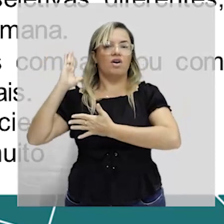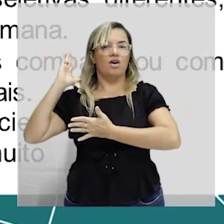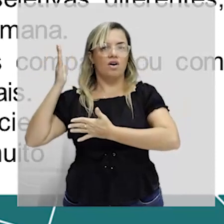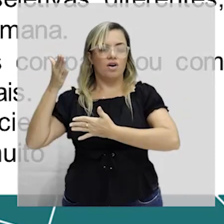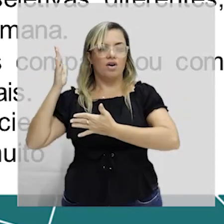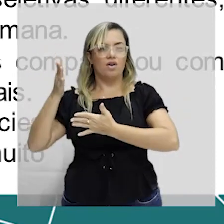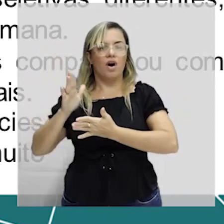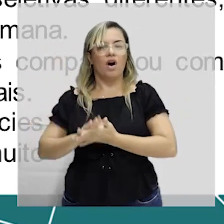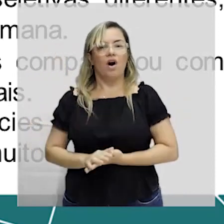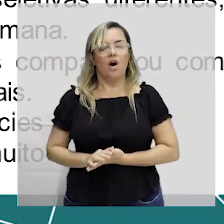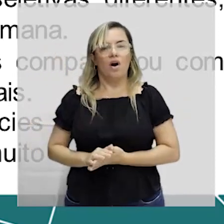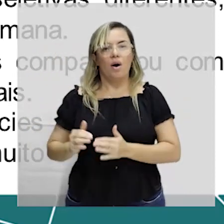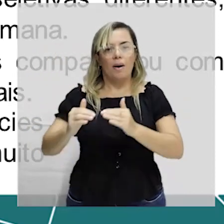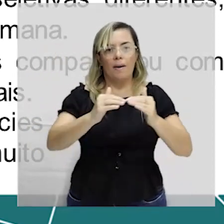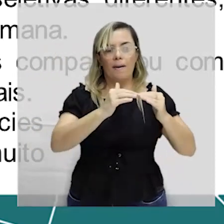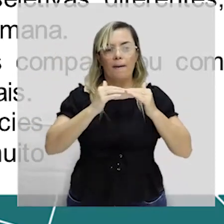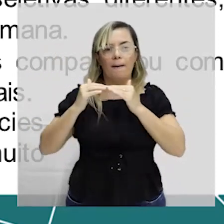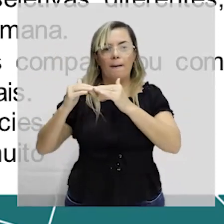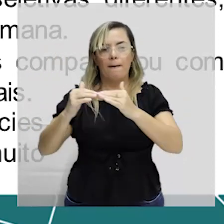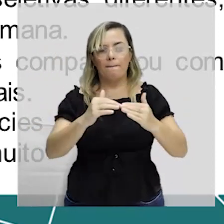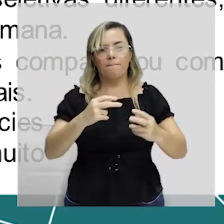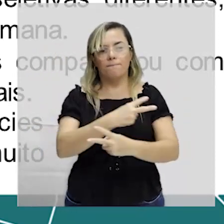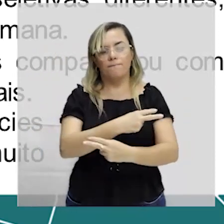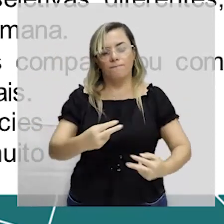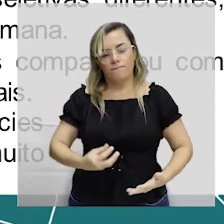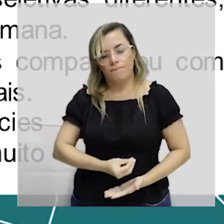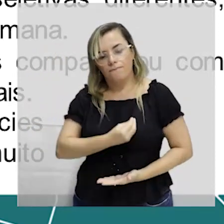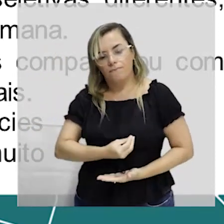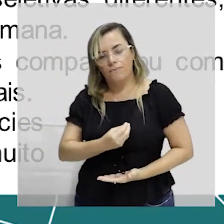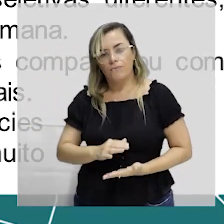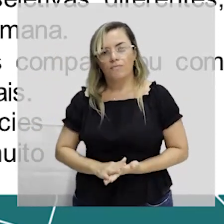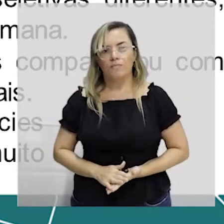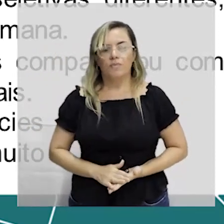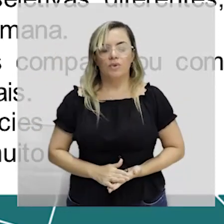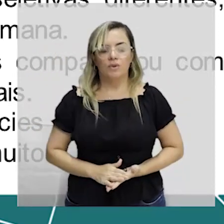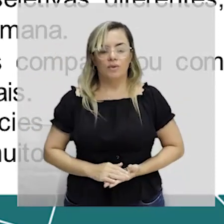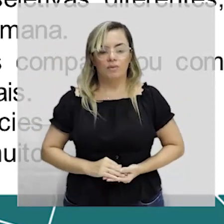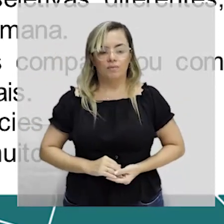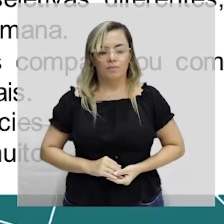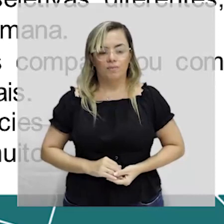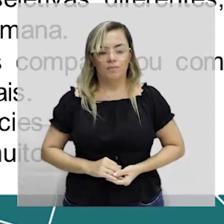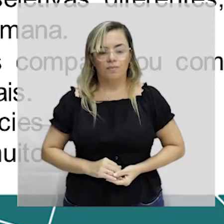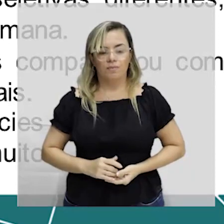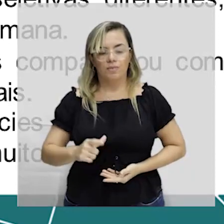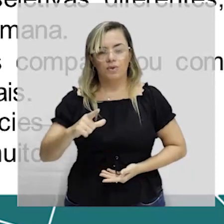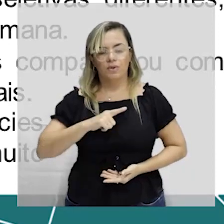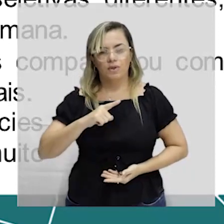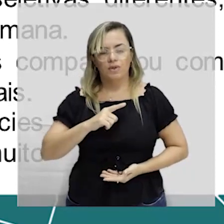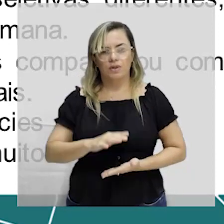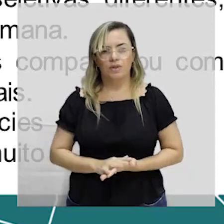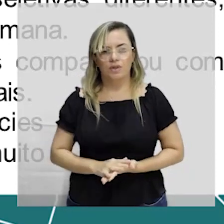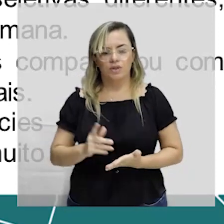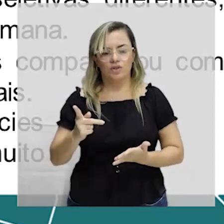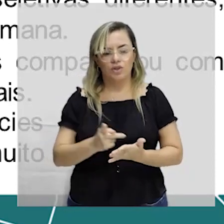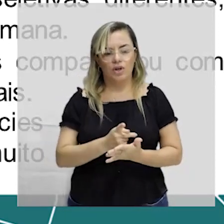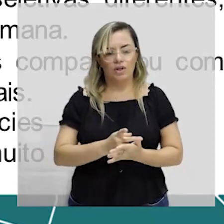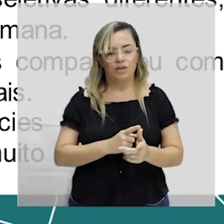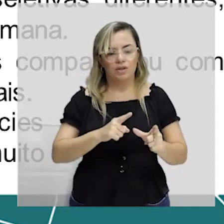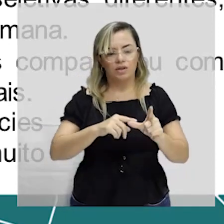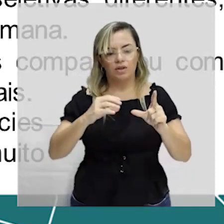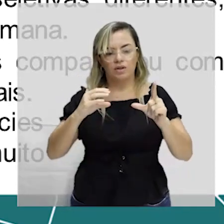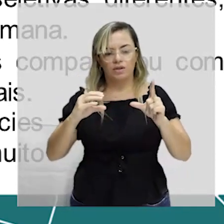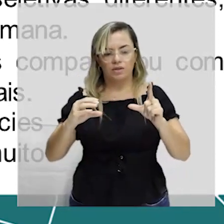tanto aos macacos atuais quanto aos seres humanos atuais, tá? O que tem de errado na letra C? Os